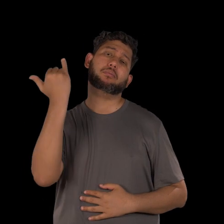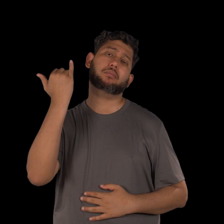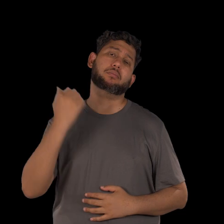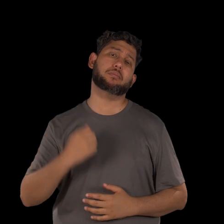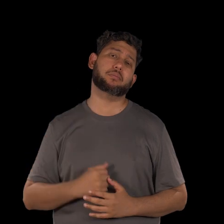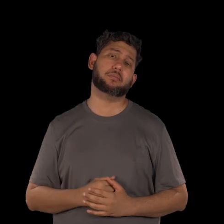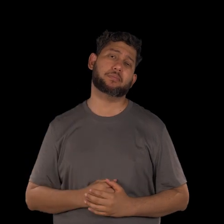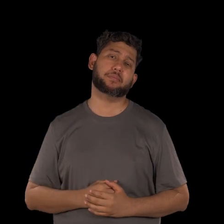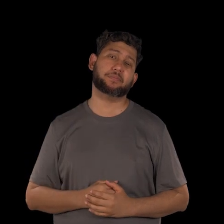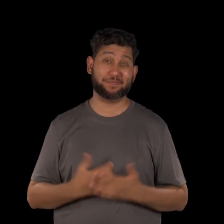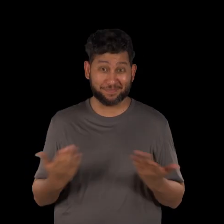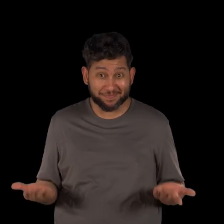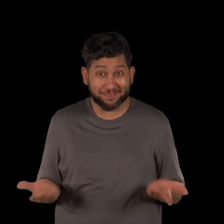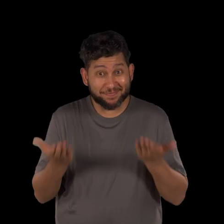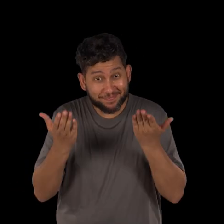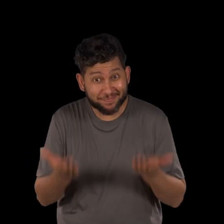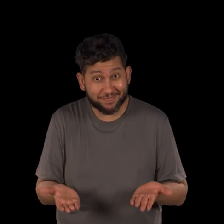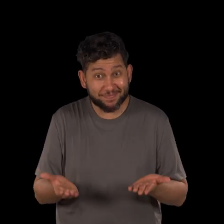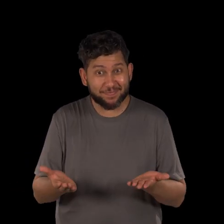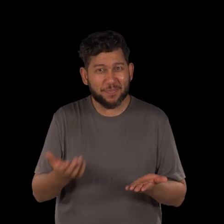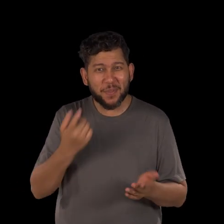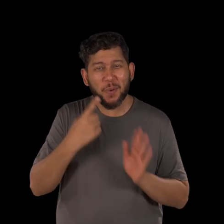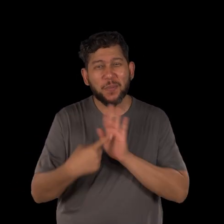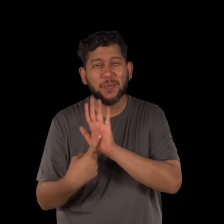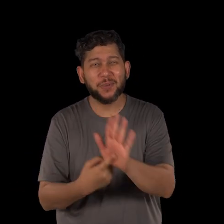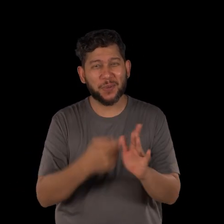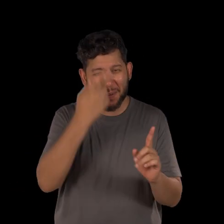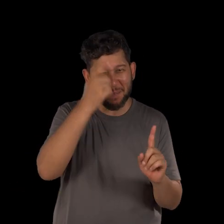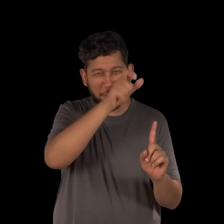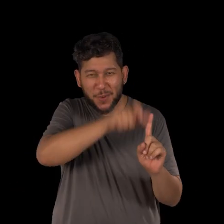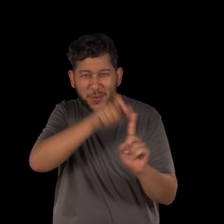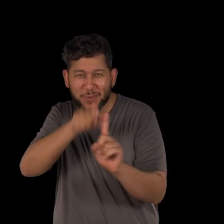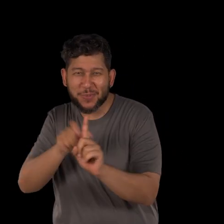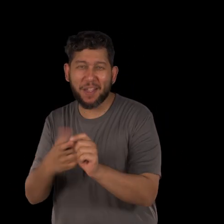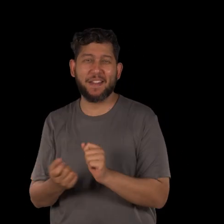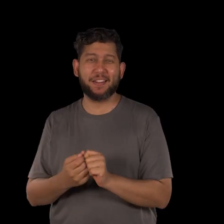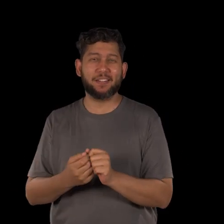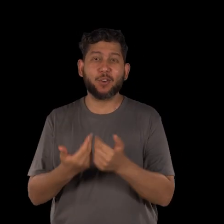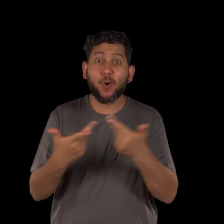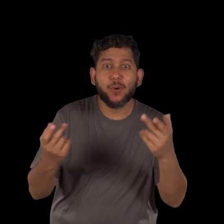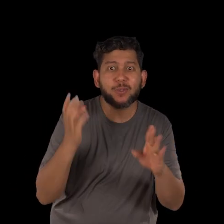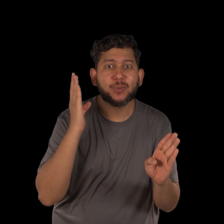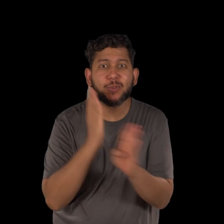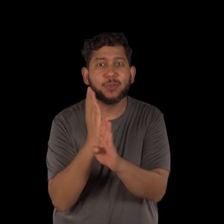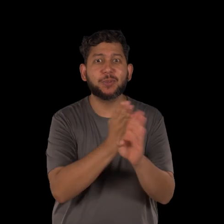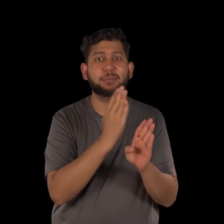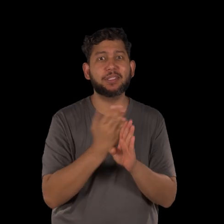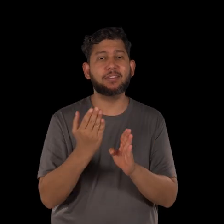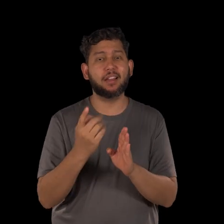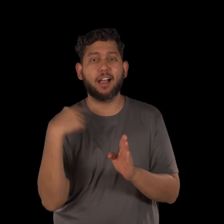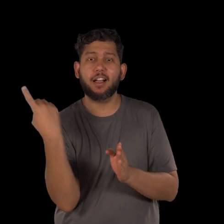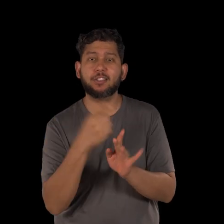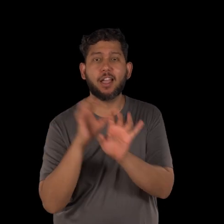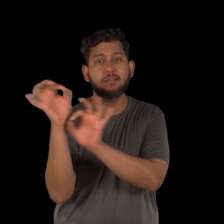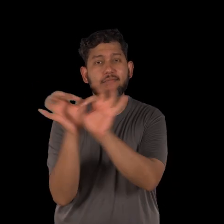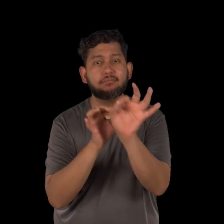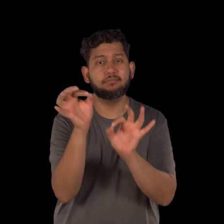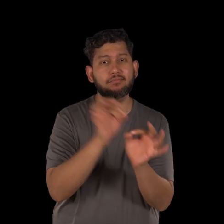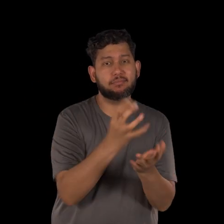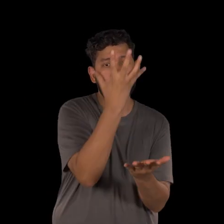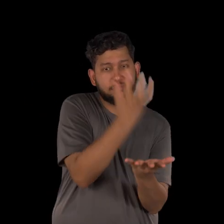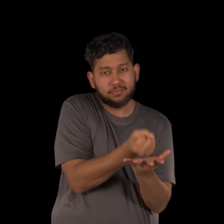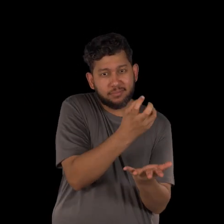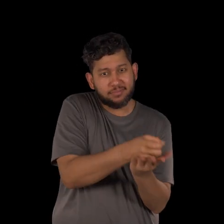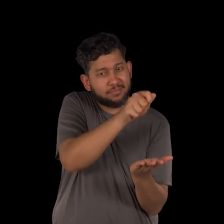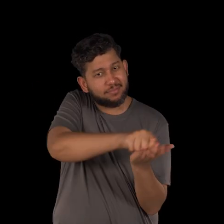Todo esse rico universo com personagens, descobertas e invenções foi cuidadosamente registrado no livro de 96